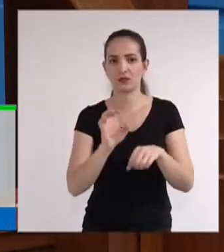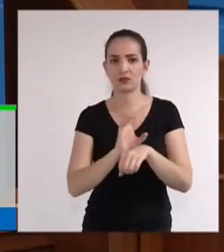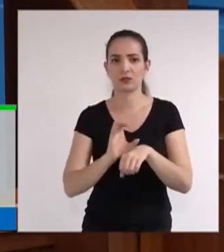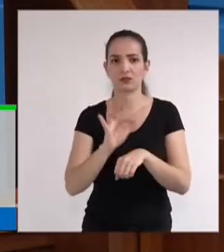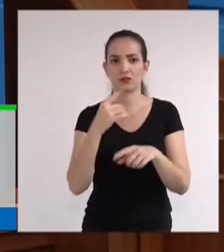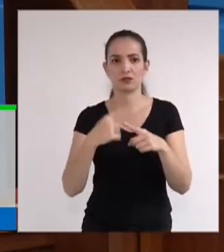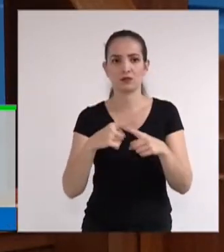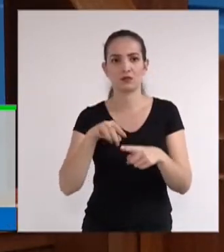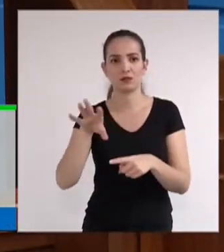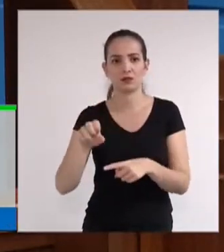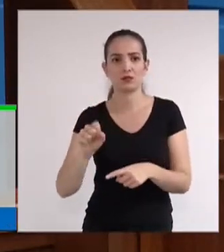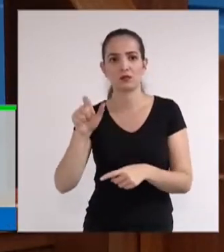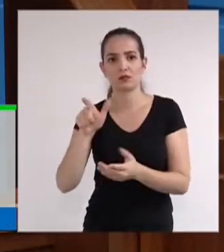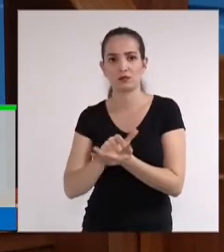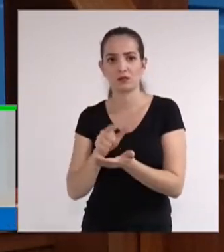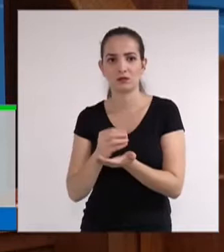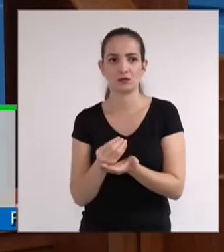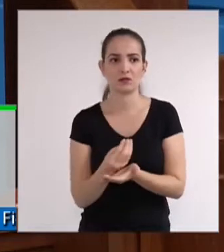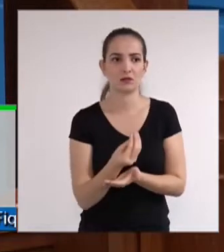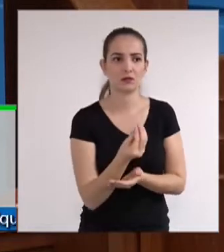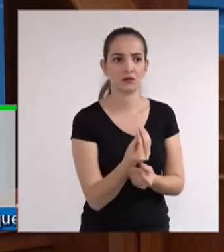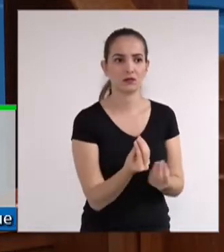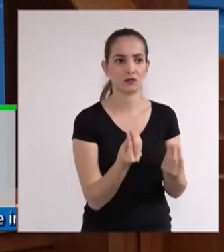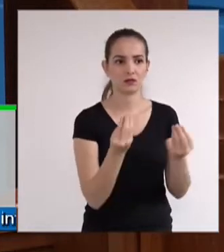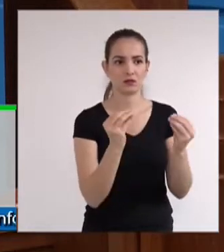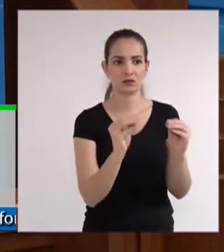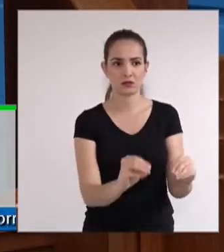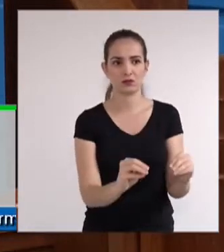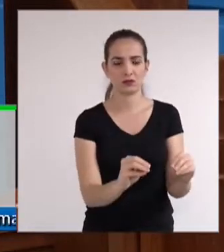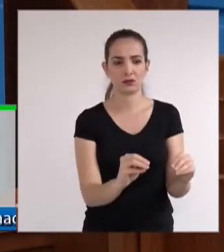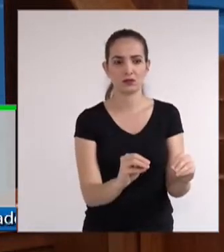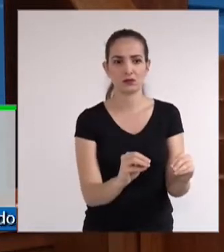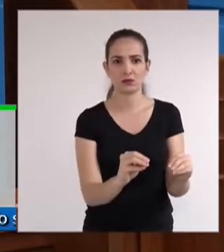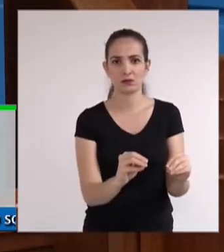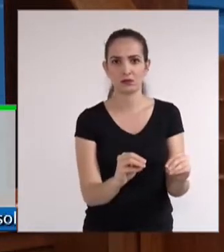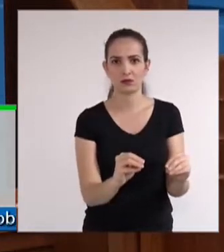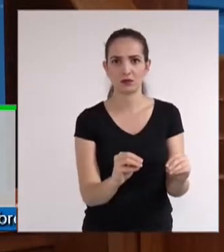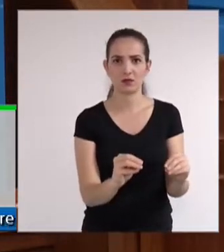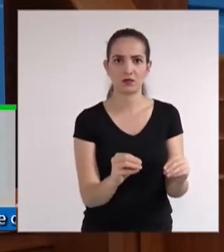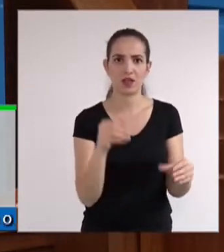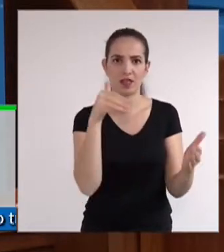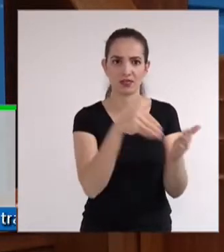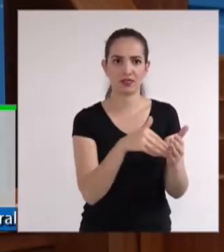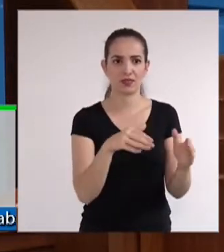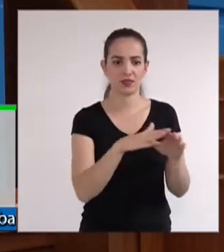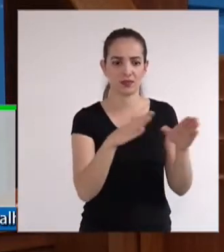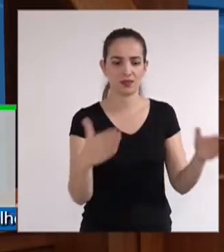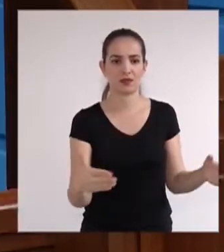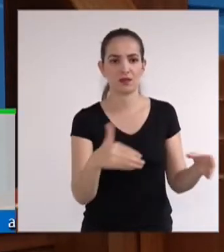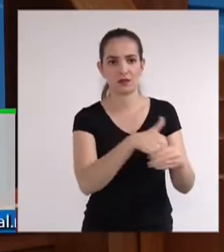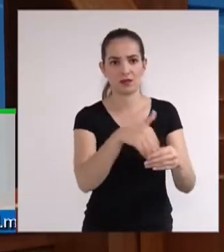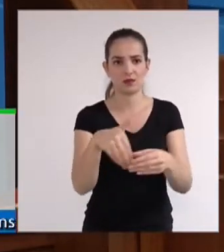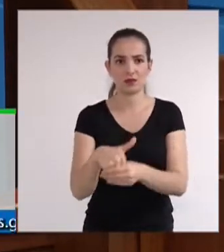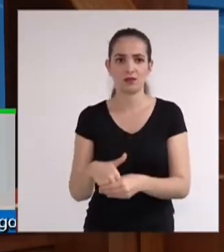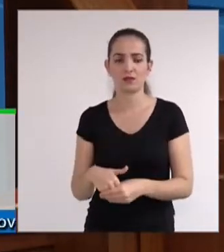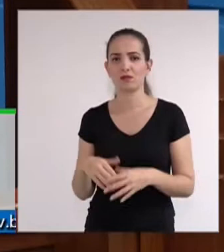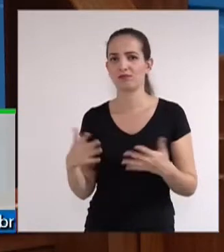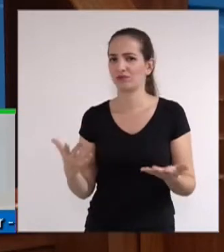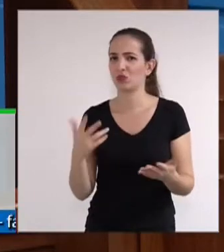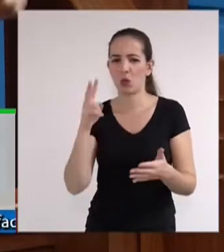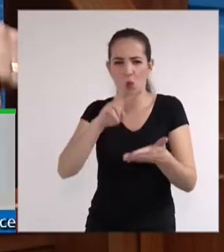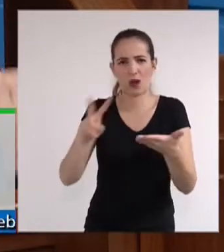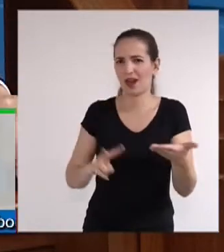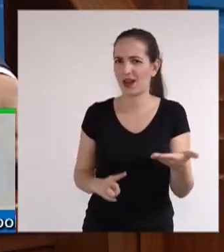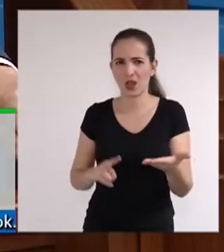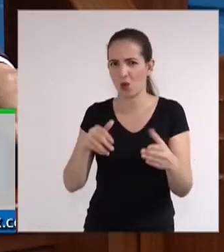cidadão pegaria a cédula e levaria até a urna. Ele não leu o artigo que ele estava julgando. Não precisava ter lido nem a lei.